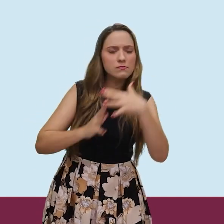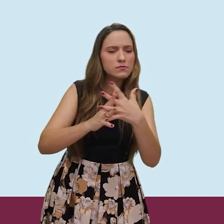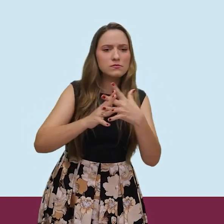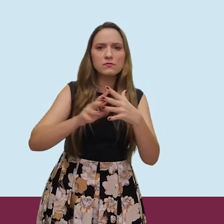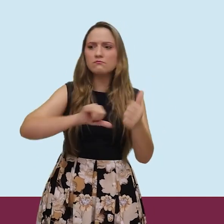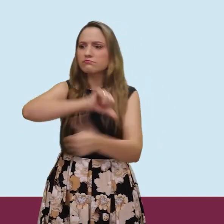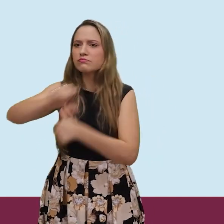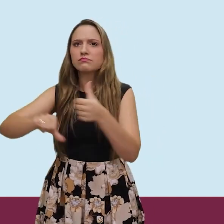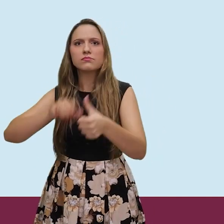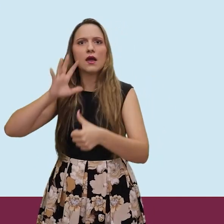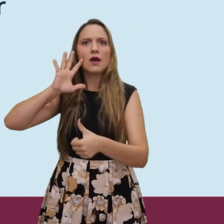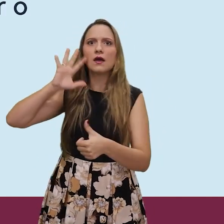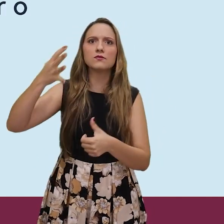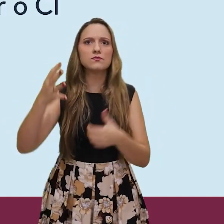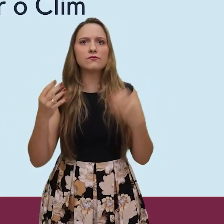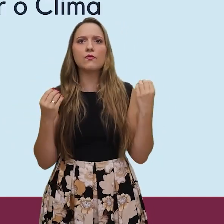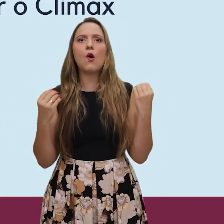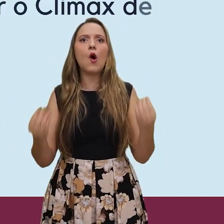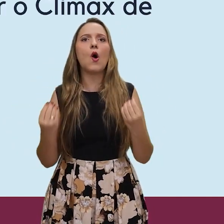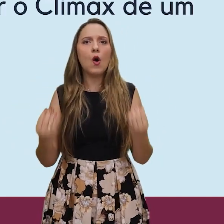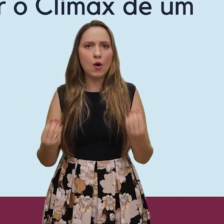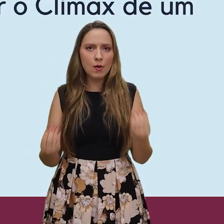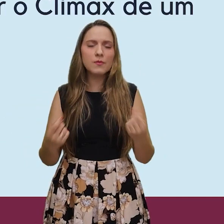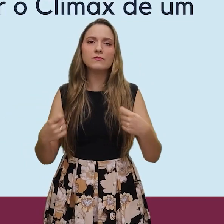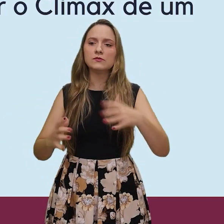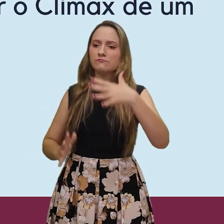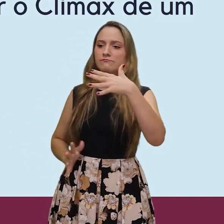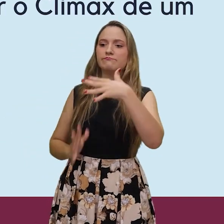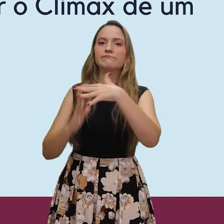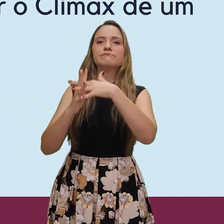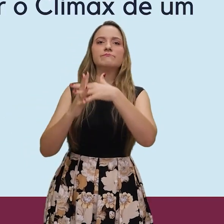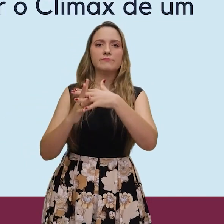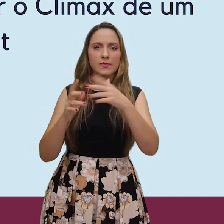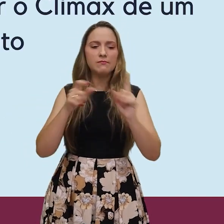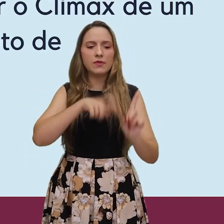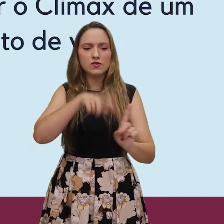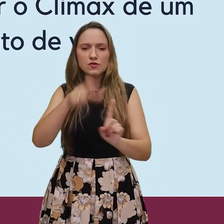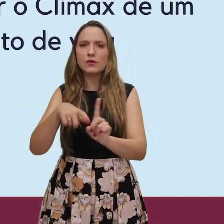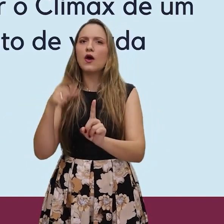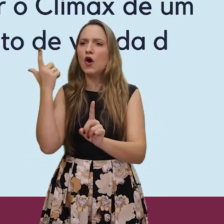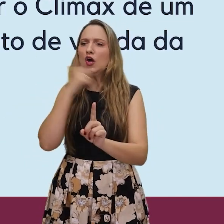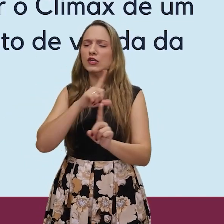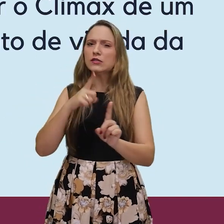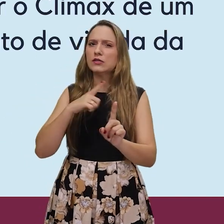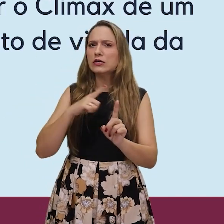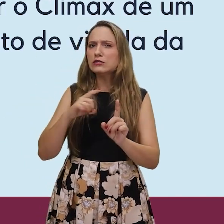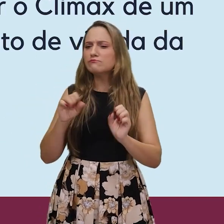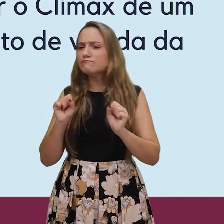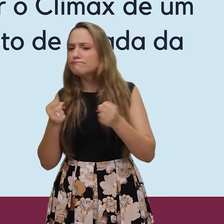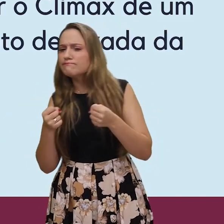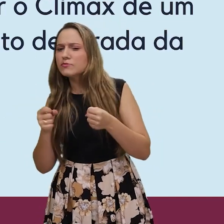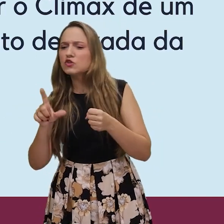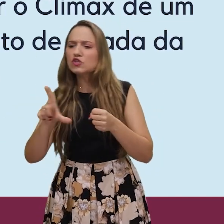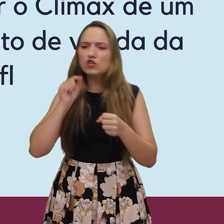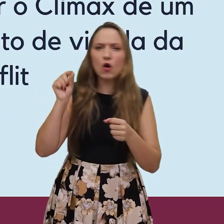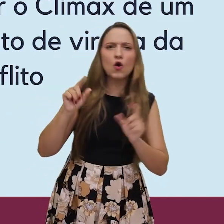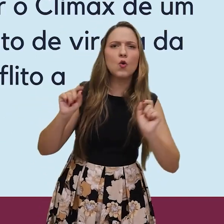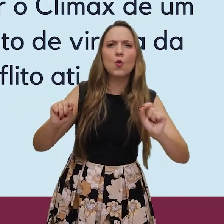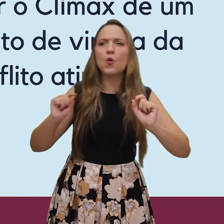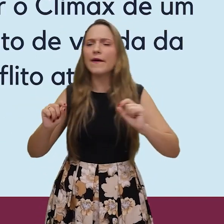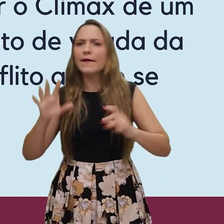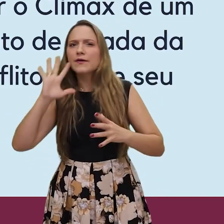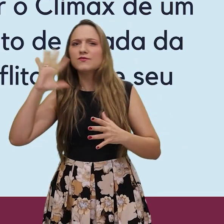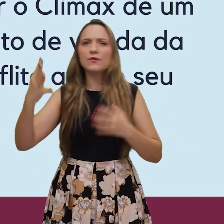deverá escrever o clímax de um conto, ou seja, o ponto de virada da história, onde o conflito atinge seu